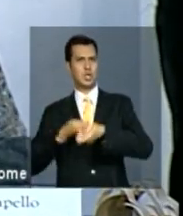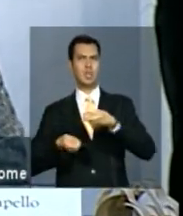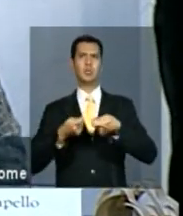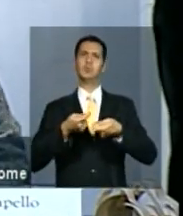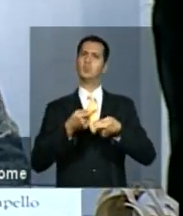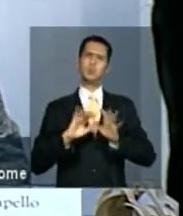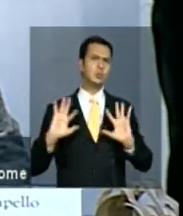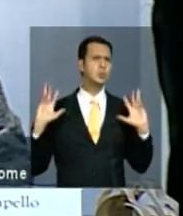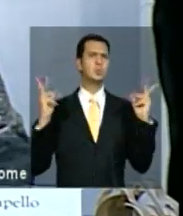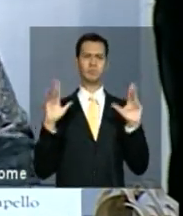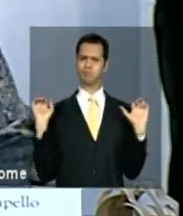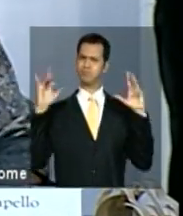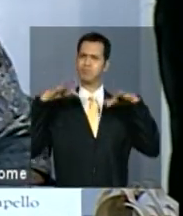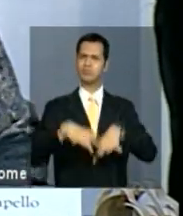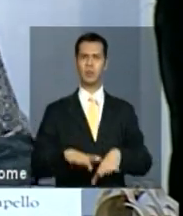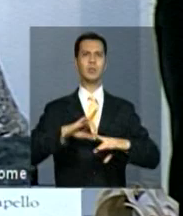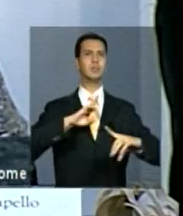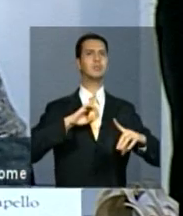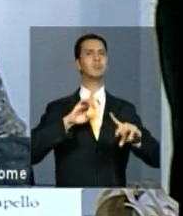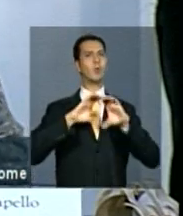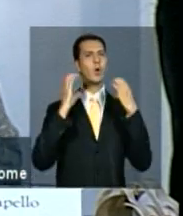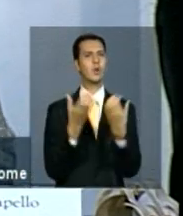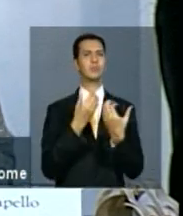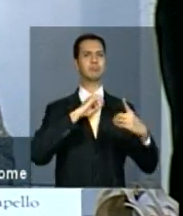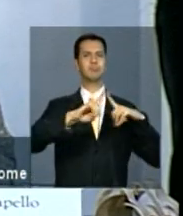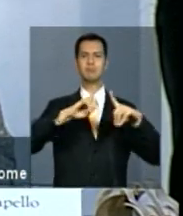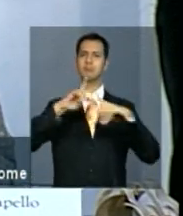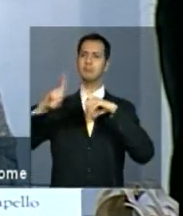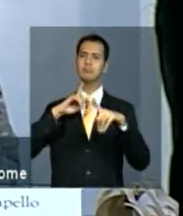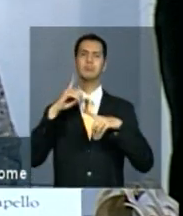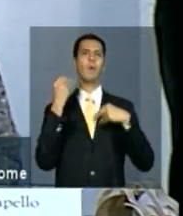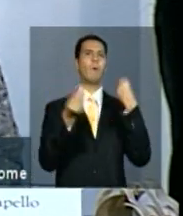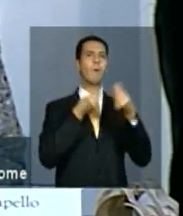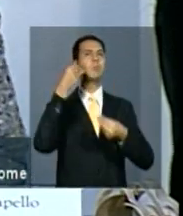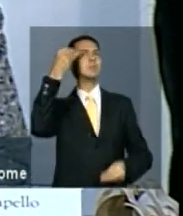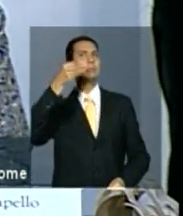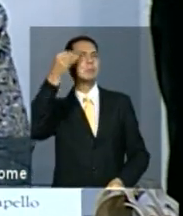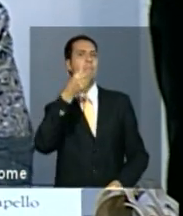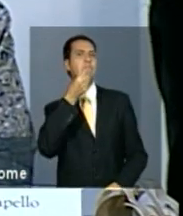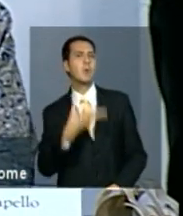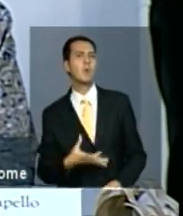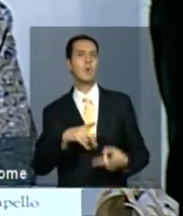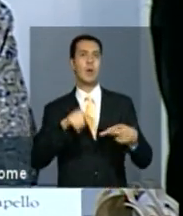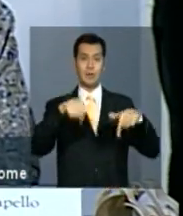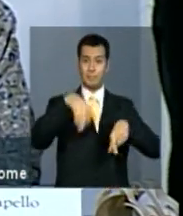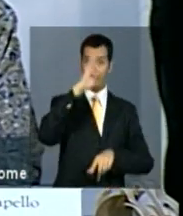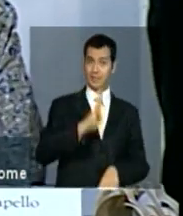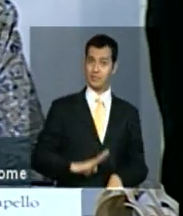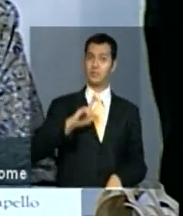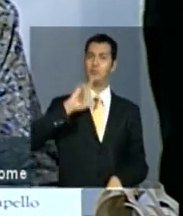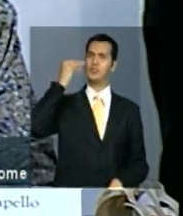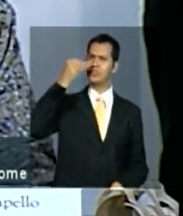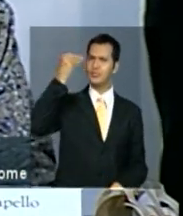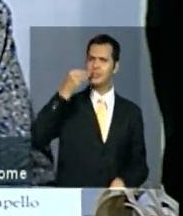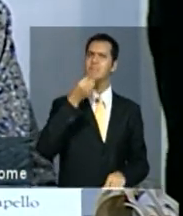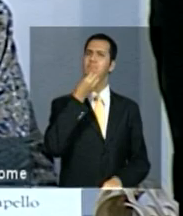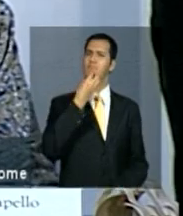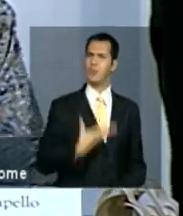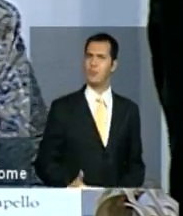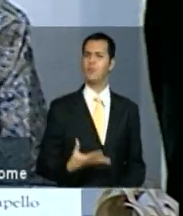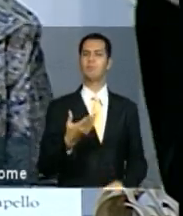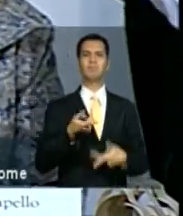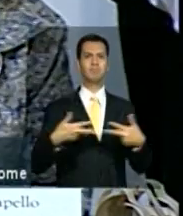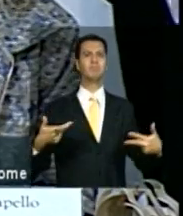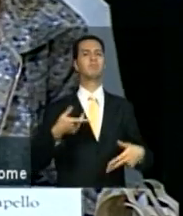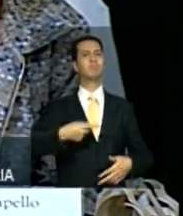experiências em especial a experiência do Brasil do Brasil sem miséria e foi